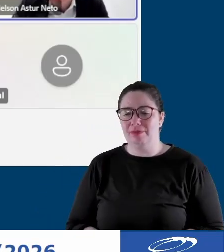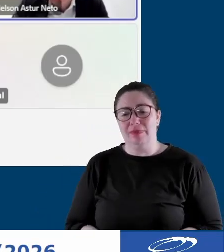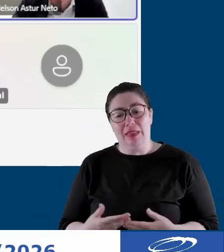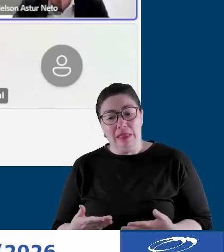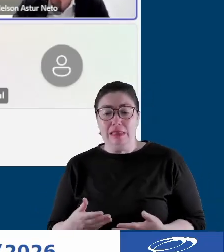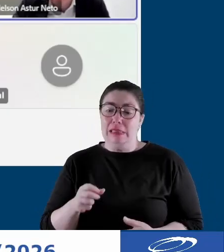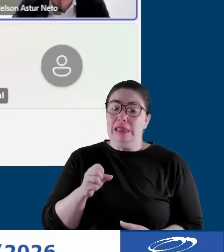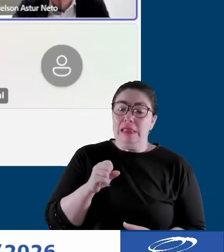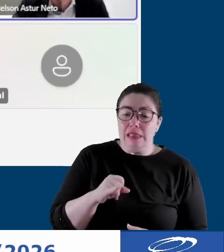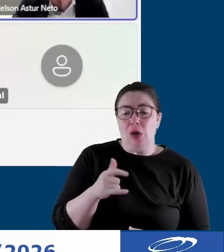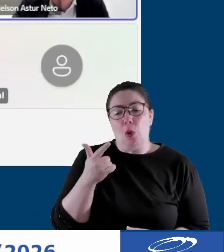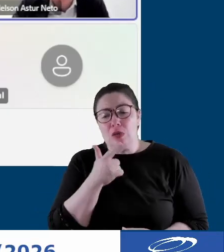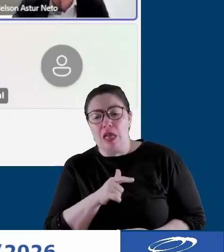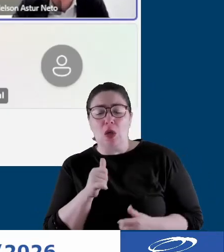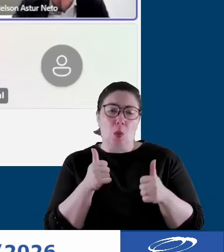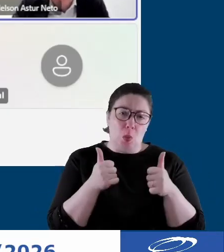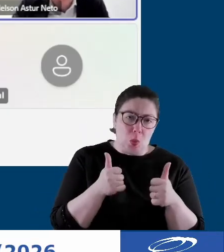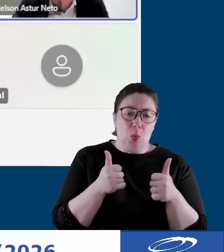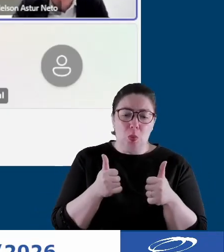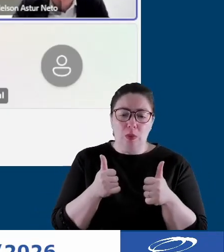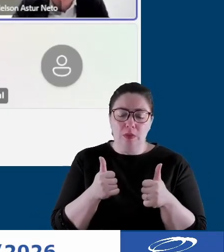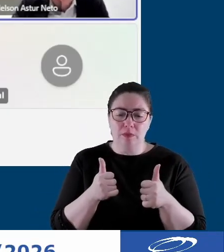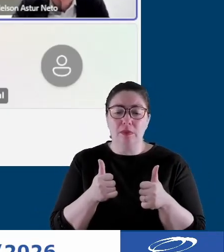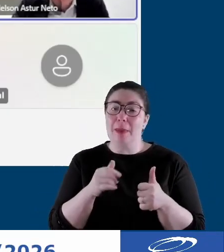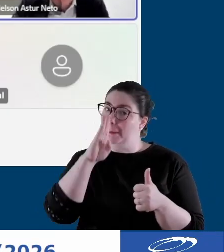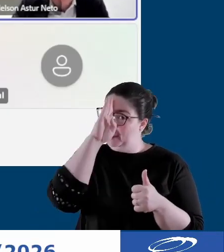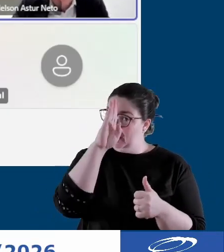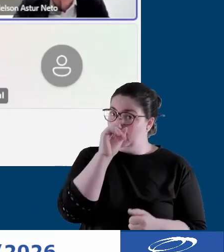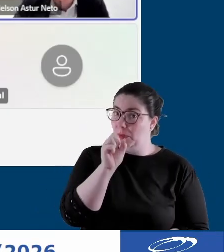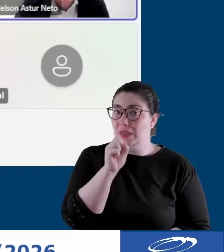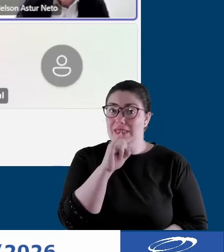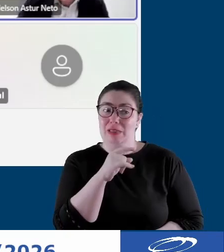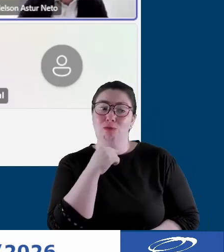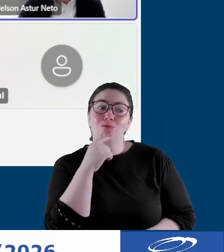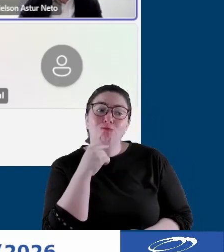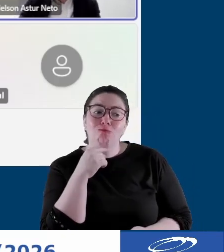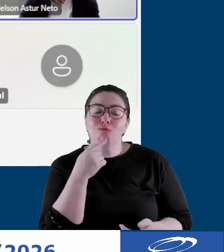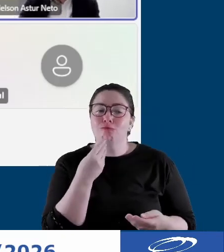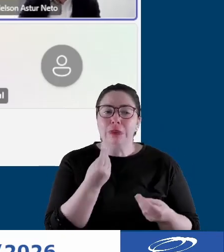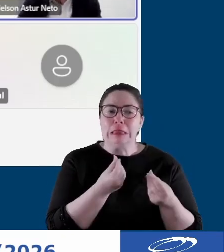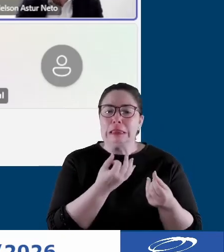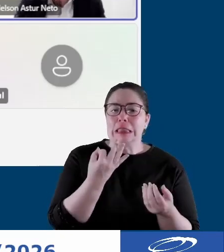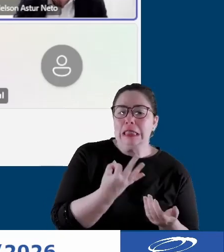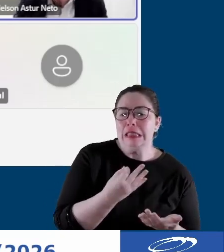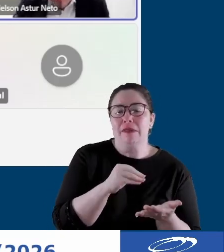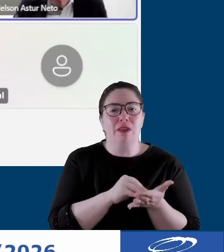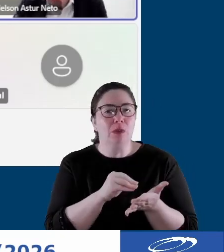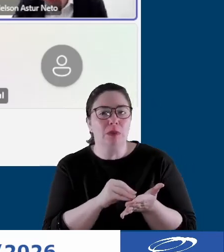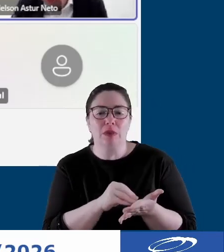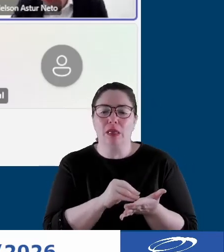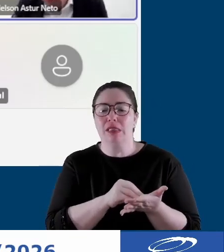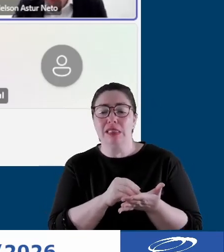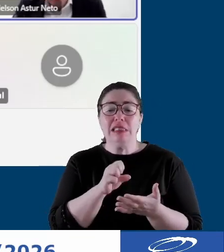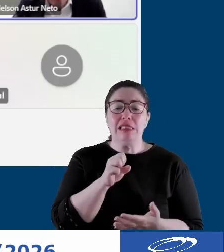e principalmente quando a gente está na dúvida se houve aí a formação já de biofilme. Nem